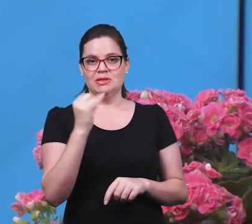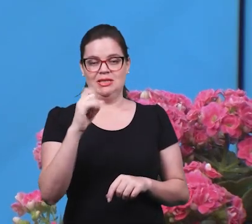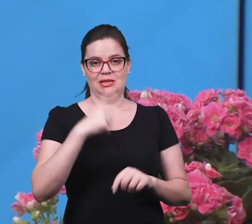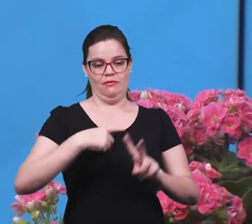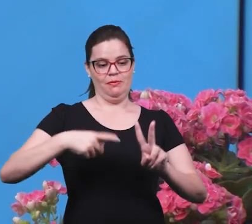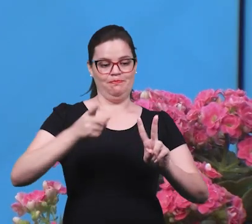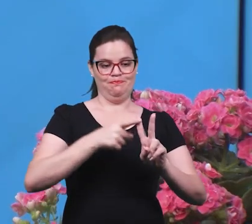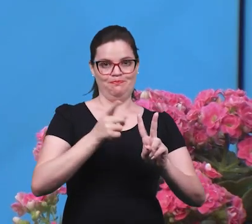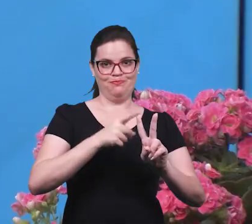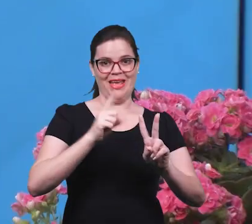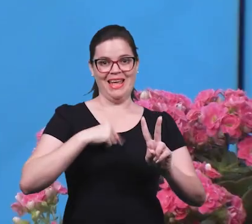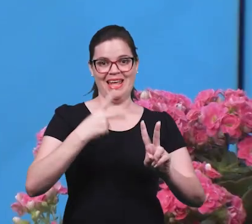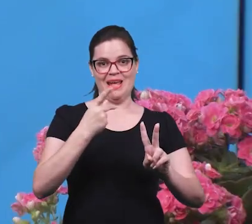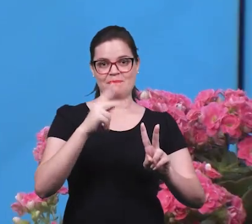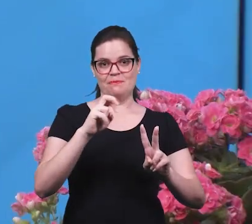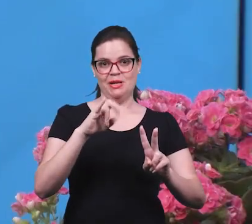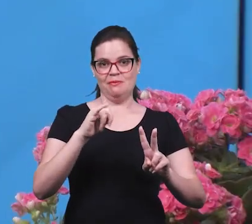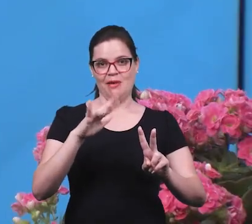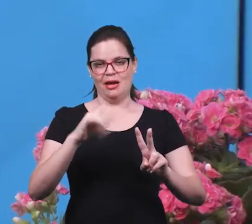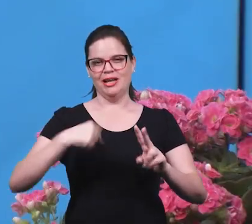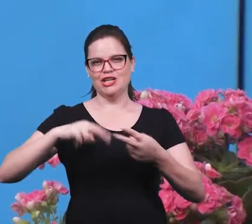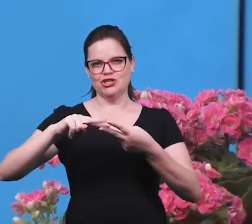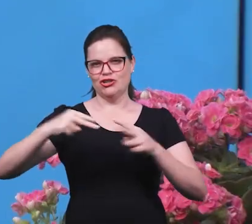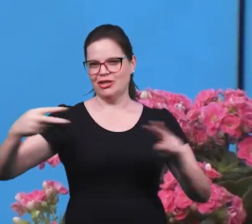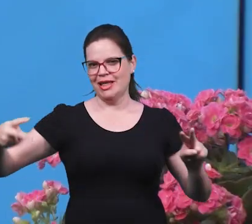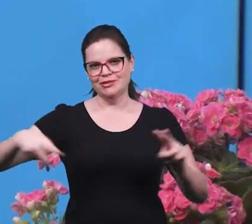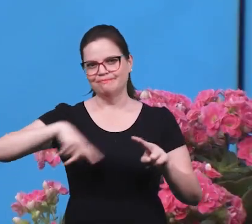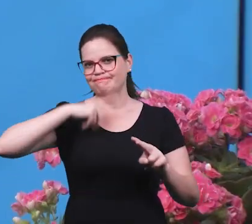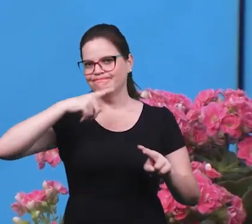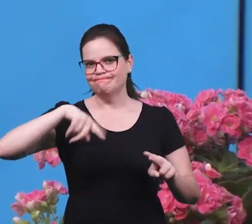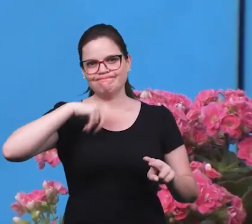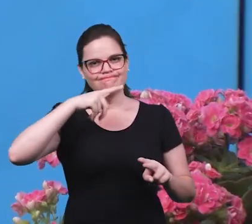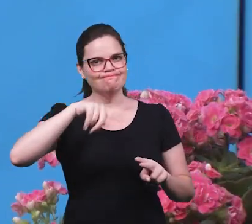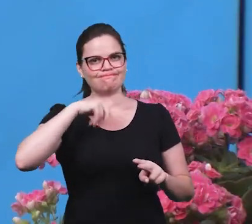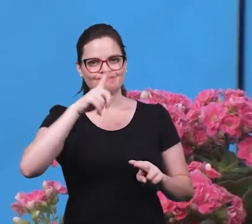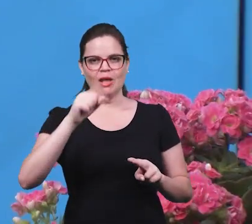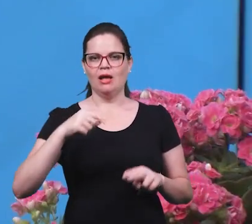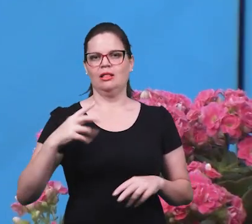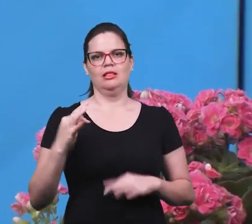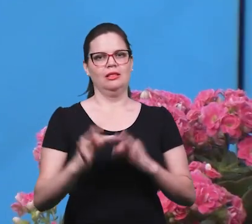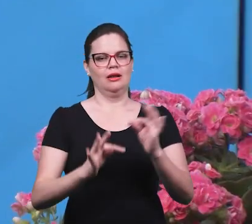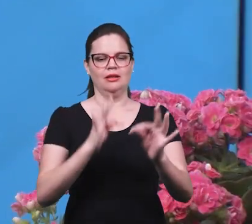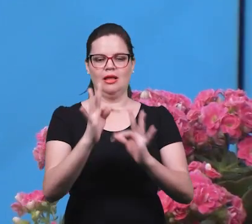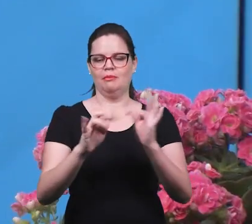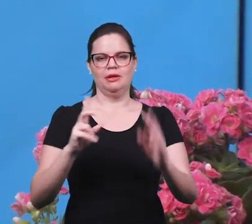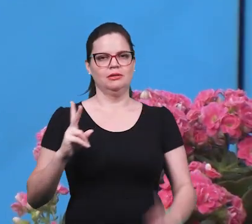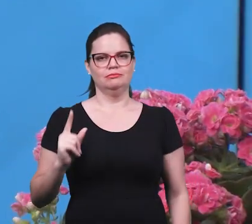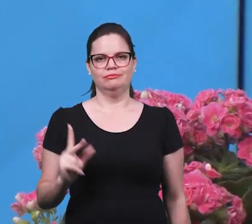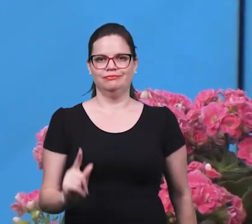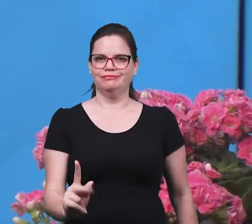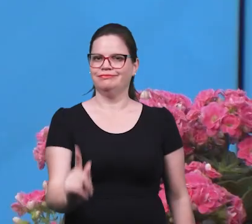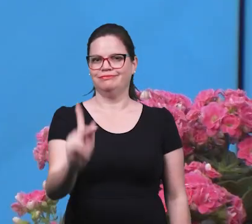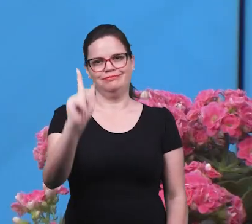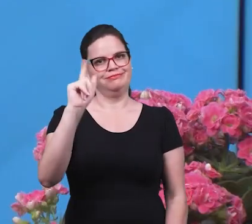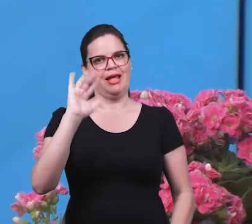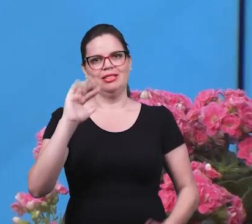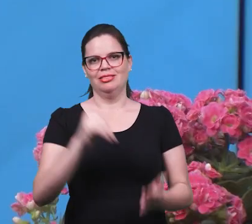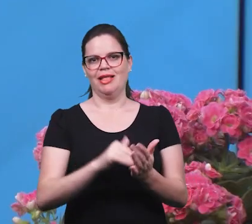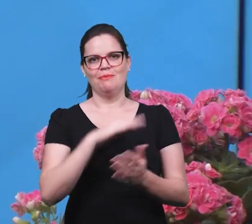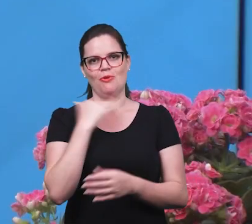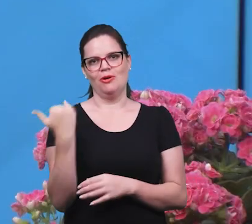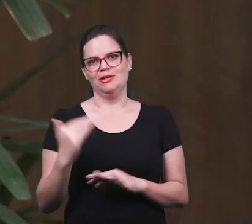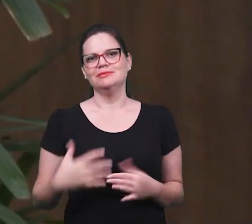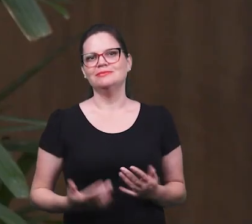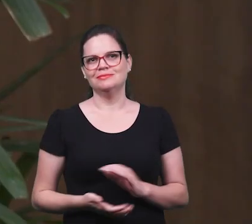primária, aquela genética, que a pessoa não tem como fugir, esse tratamento geralmente é para o resto da vida, sim.